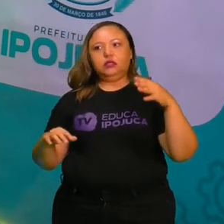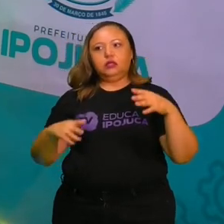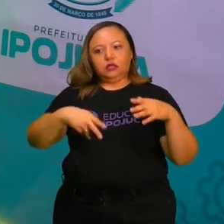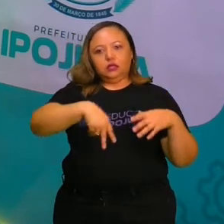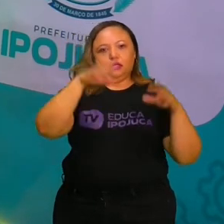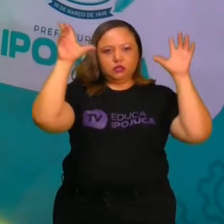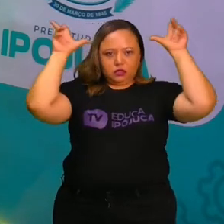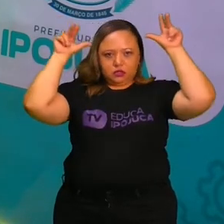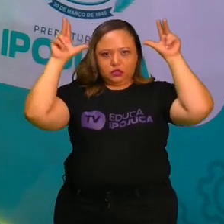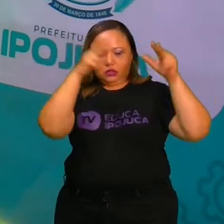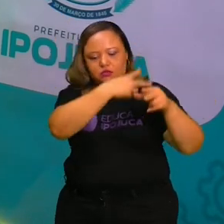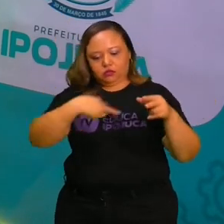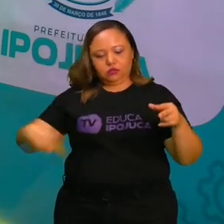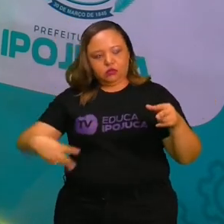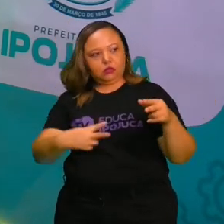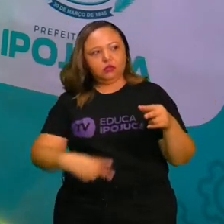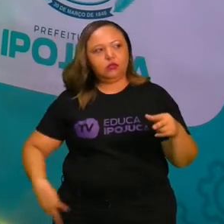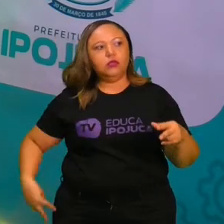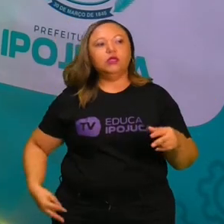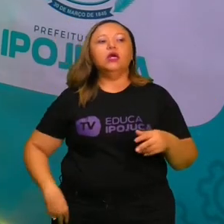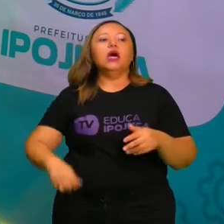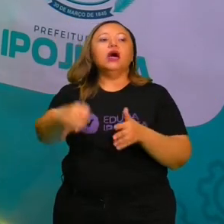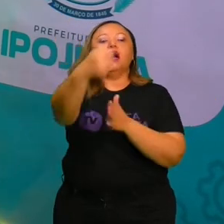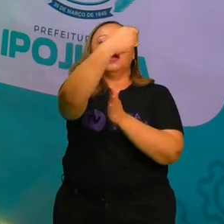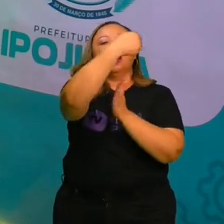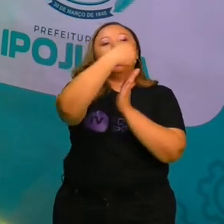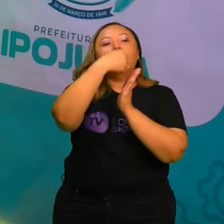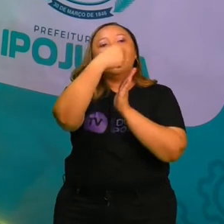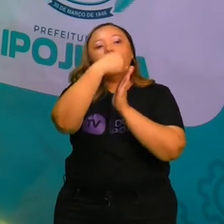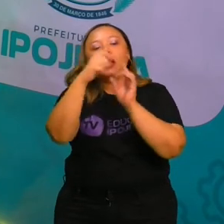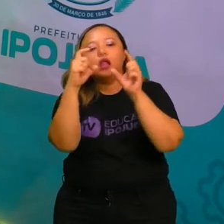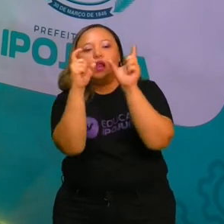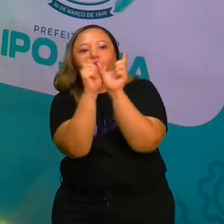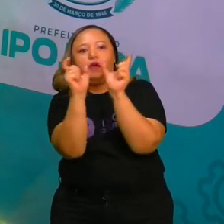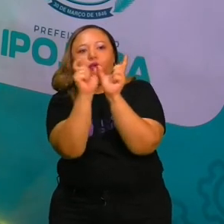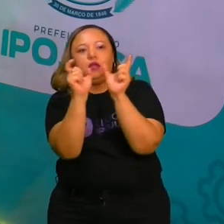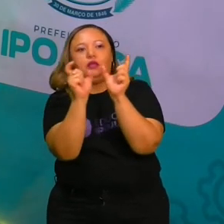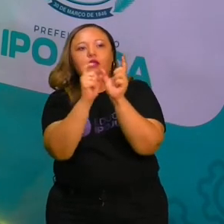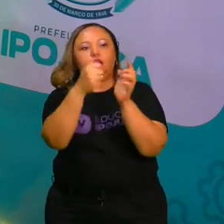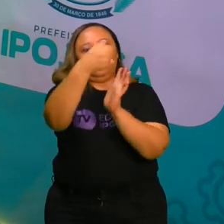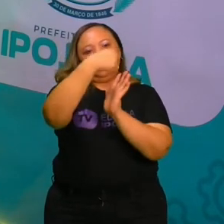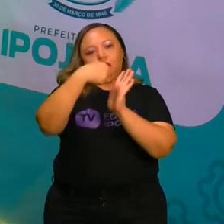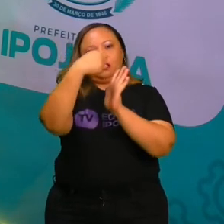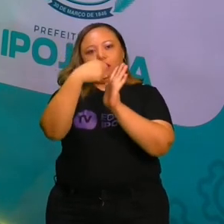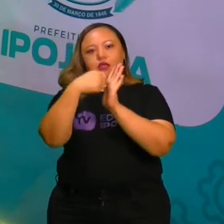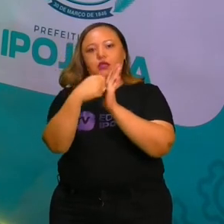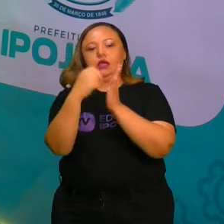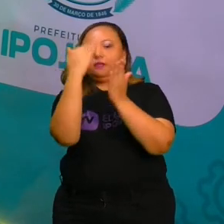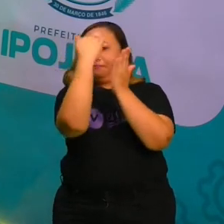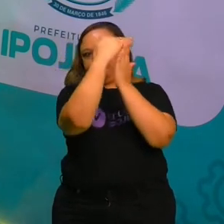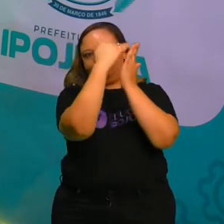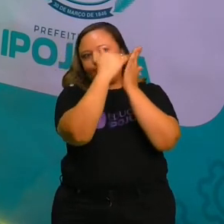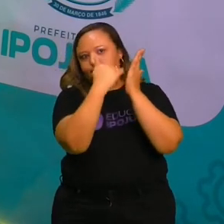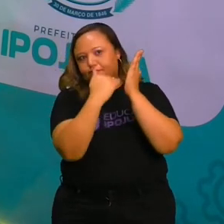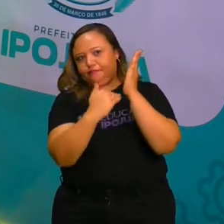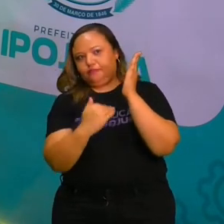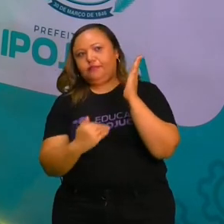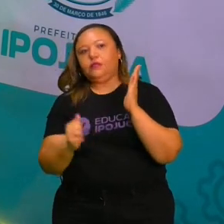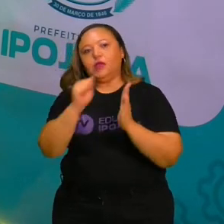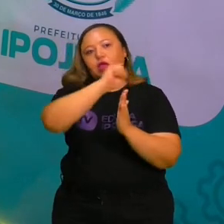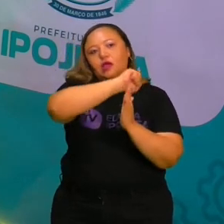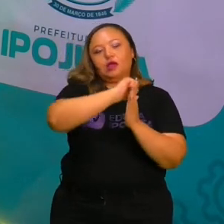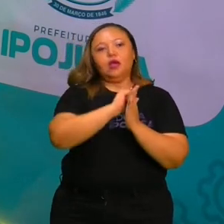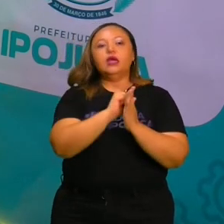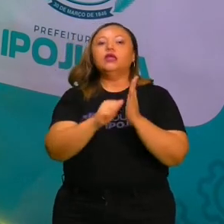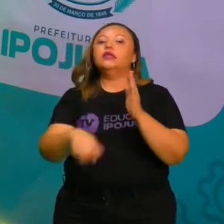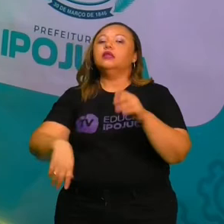Então, aqui... Essas palavras, elas estão escritas na ordem alfabética, ou seja, elas estão organizadas conforme a